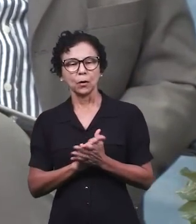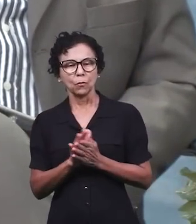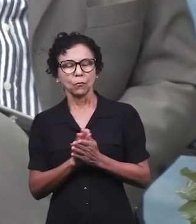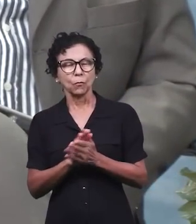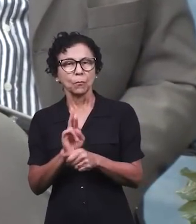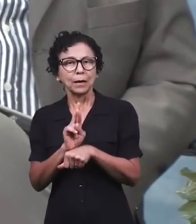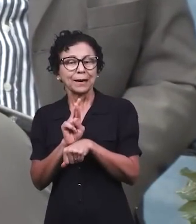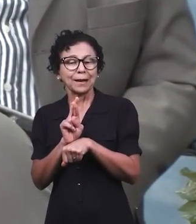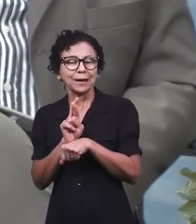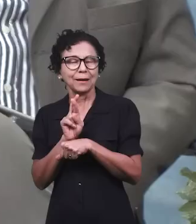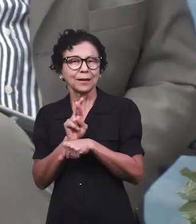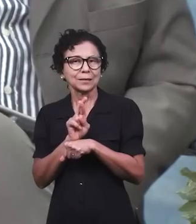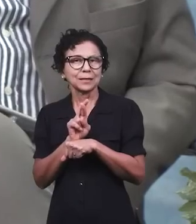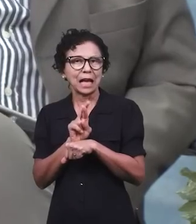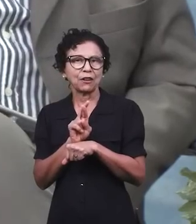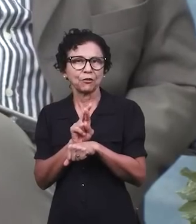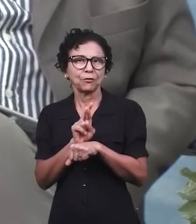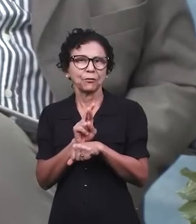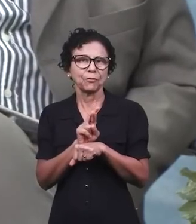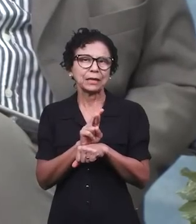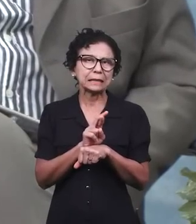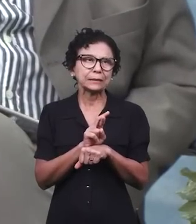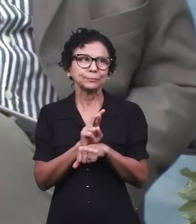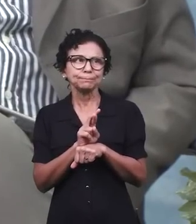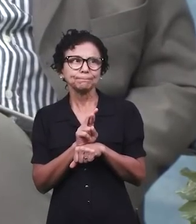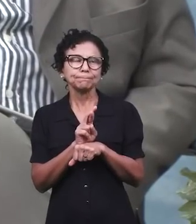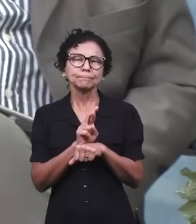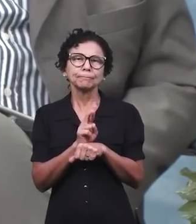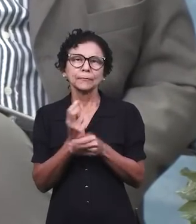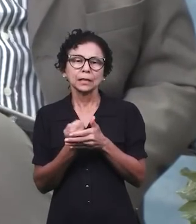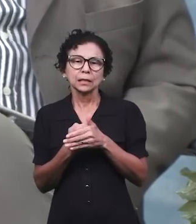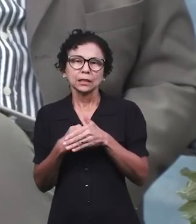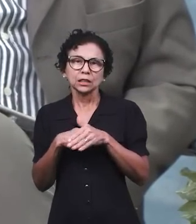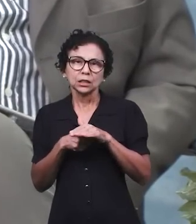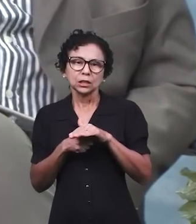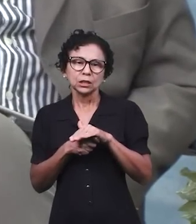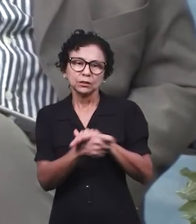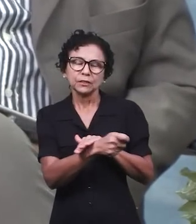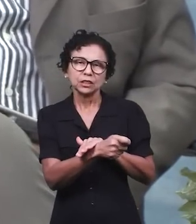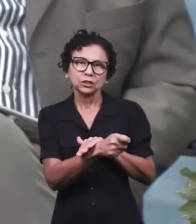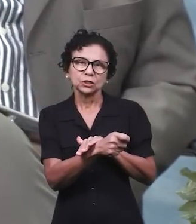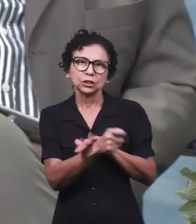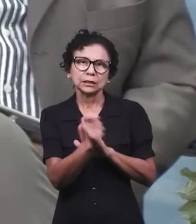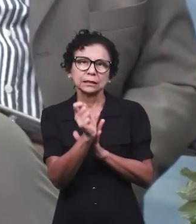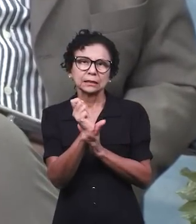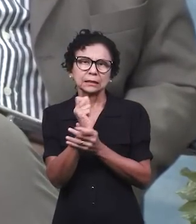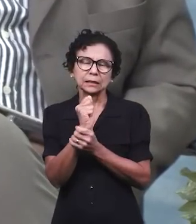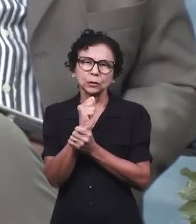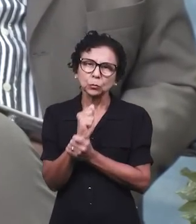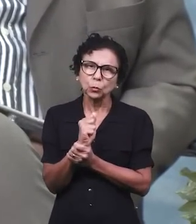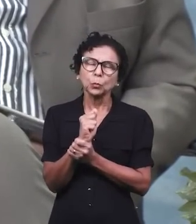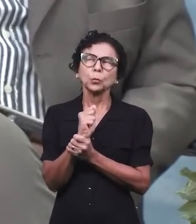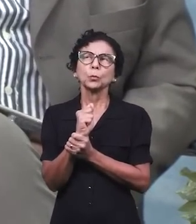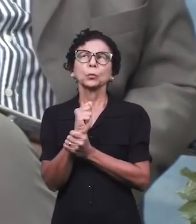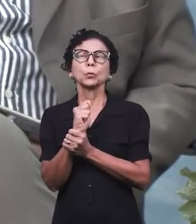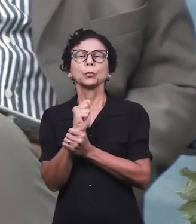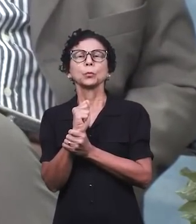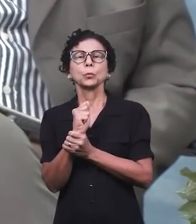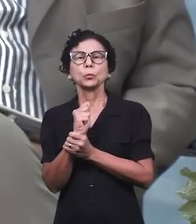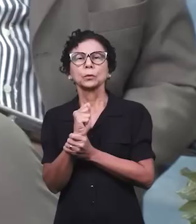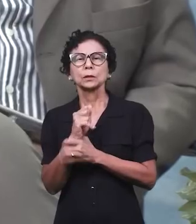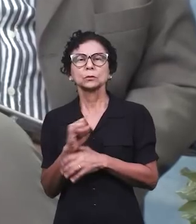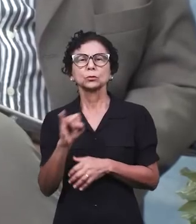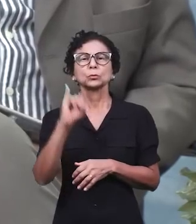reserva e eu quero fazer essa reserva de uma maneira que eu consiga proteger esse recurso, por exemplo, da inflação